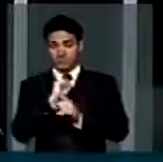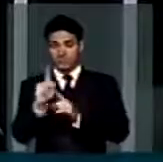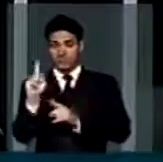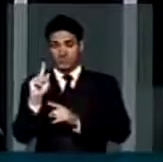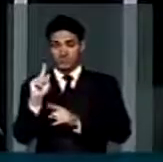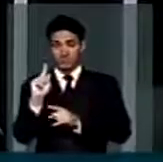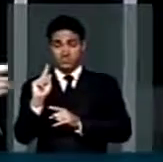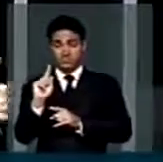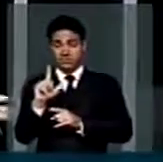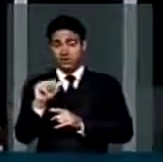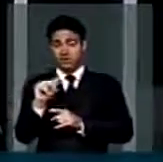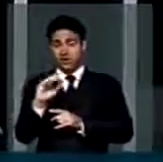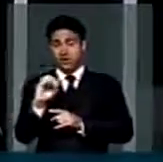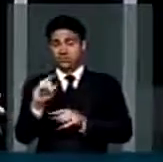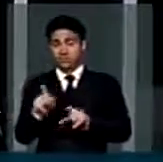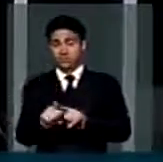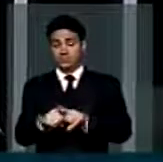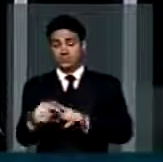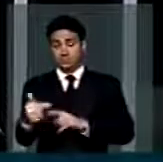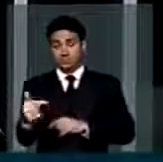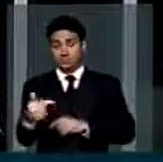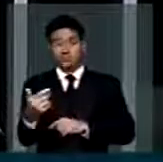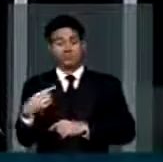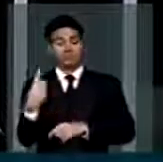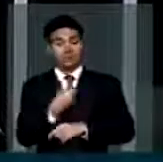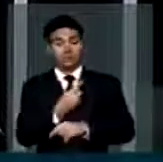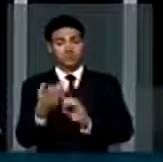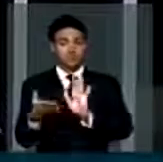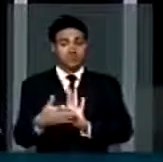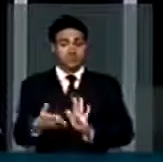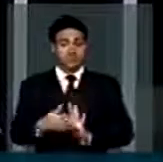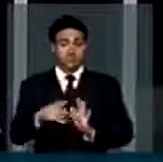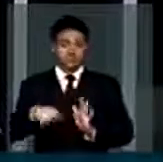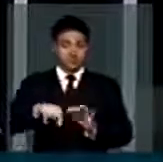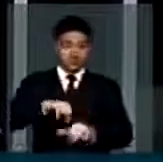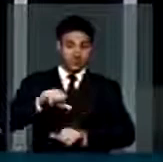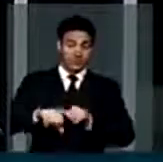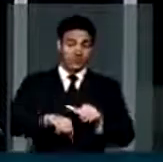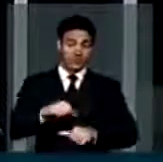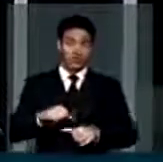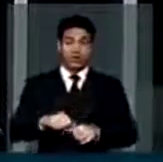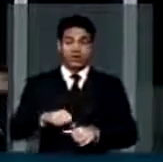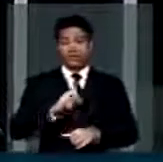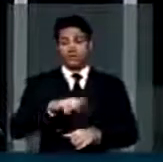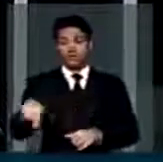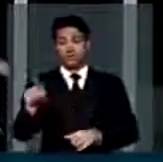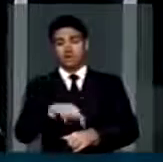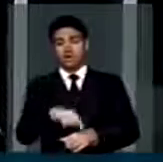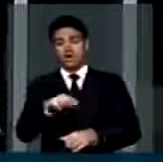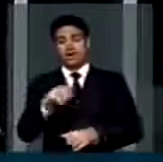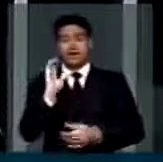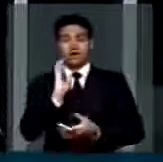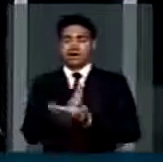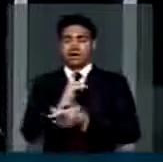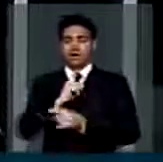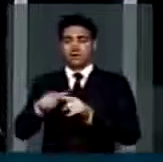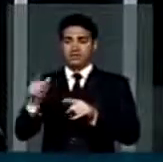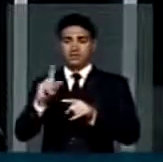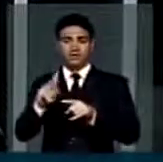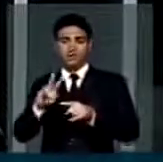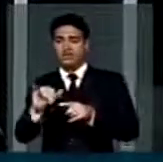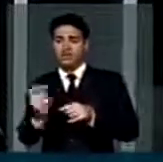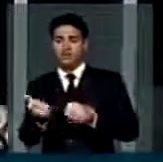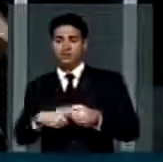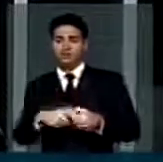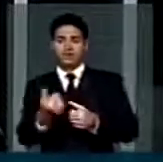Lago e o vice, nós estamos propondo que o parlamento torne nulo esta cassação, que apesar de não devolver o mandato